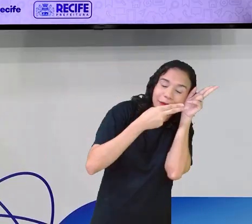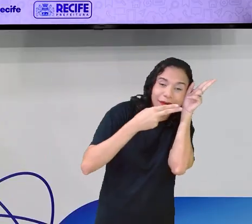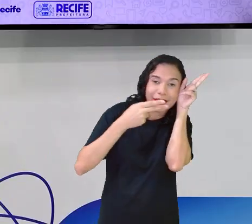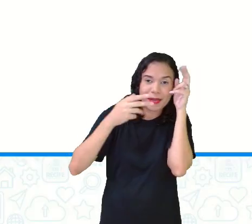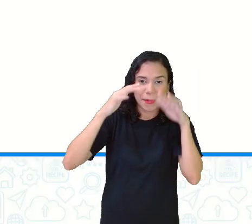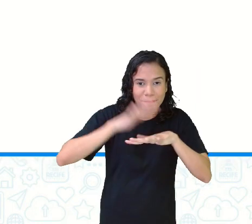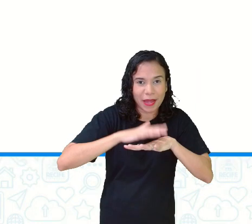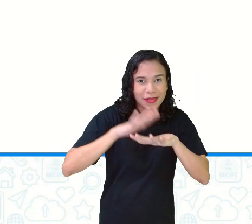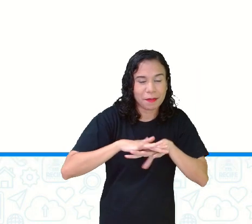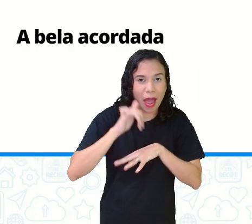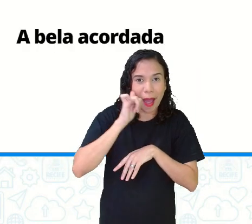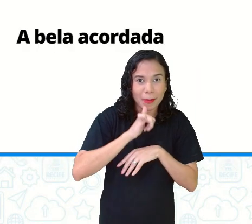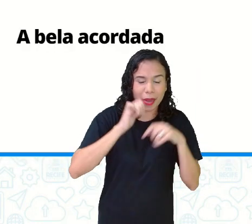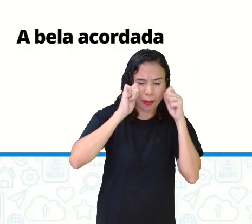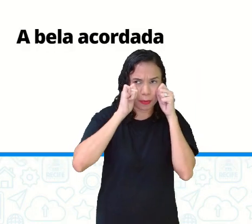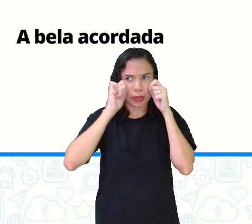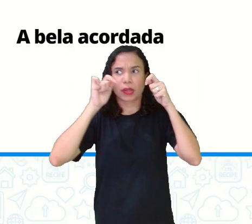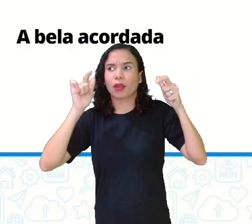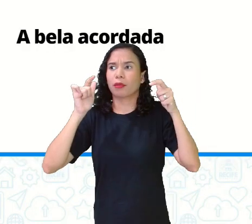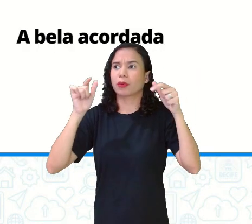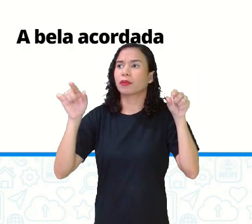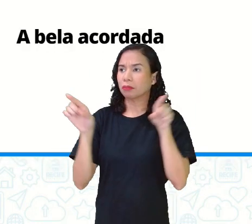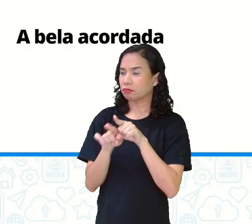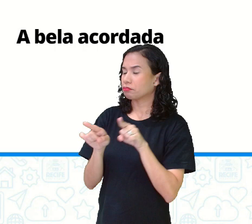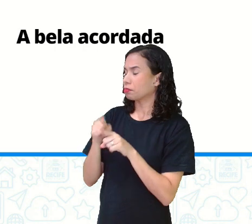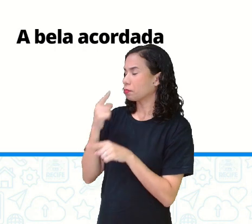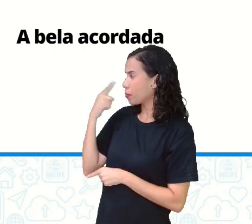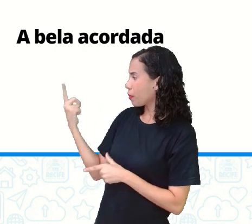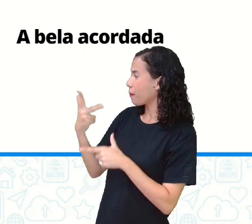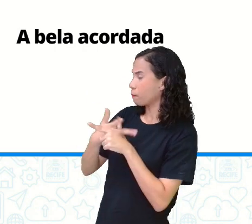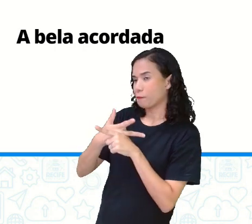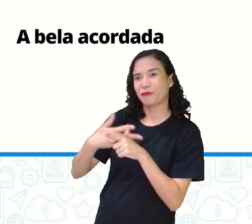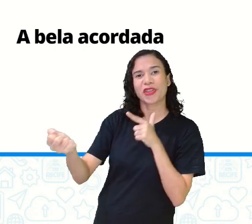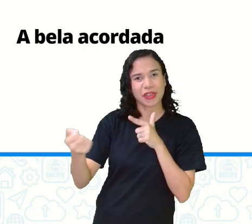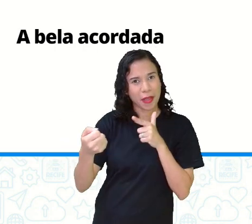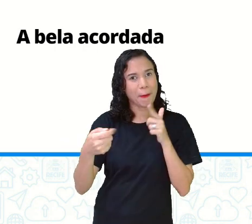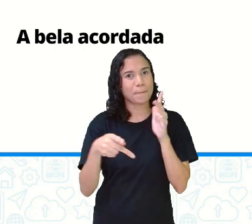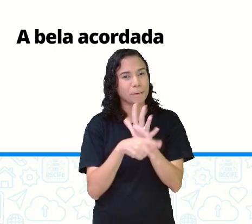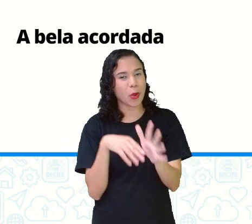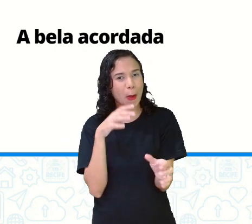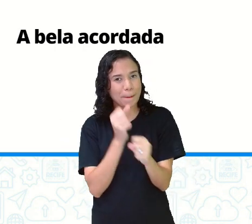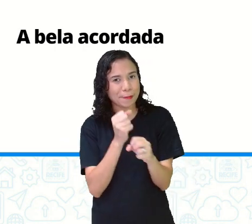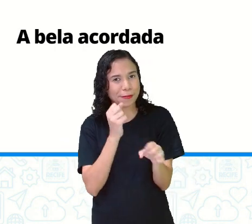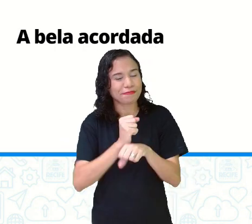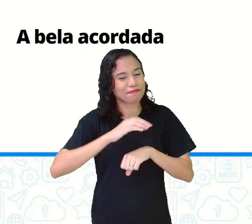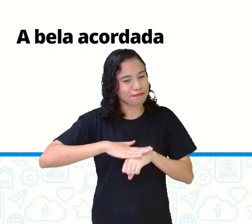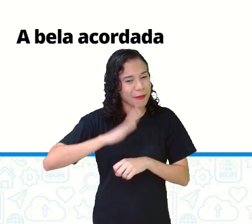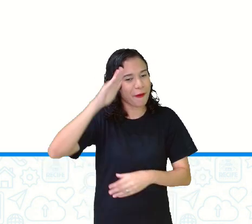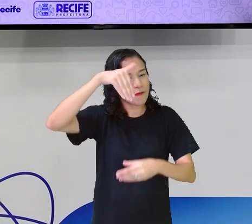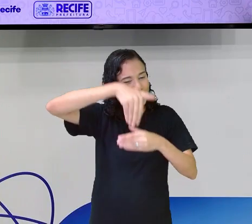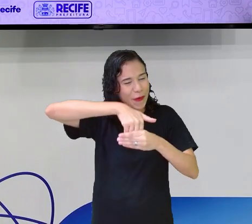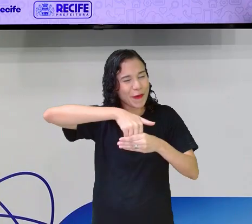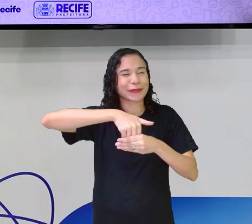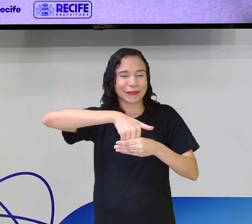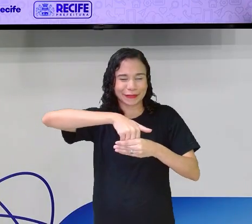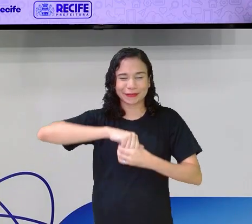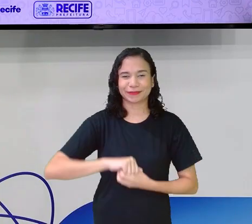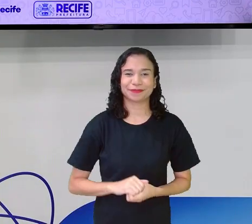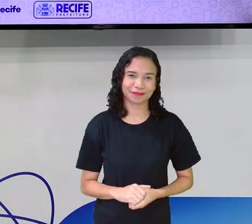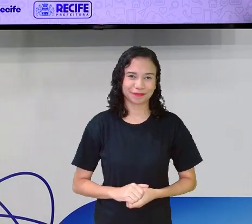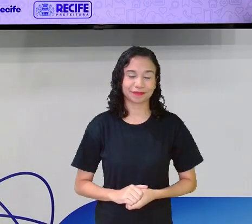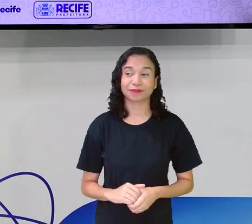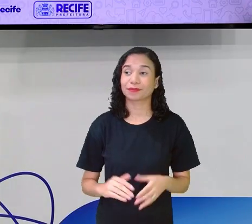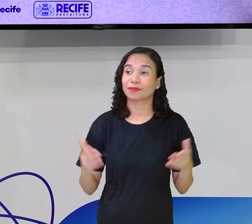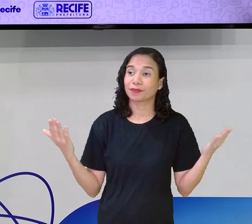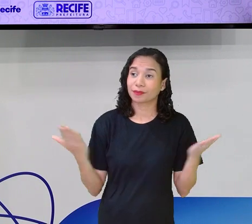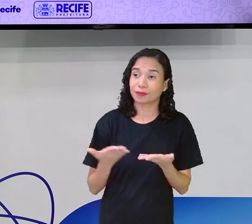Bela Acordada, que inclusive foi o filme que recebeu a maior quantidade de votos.